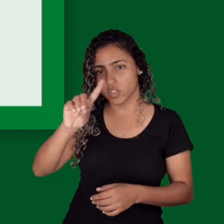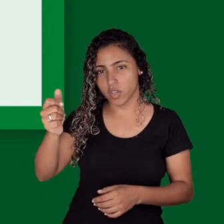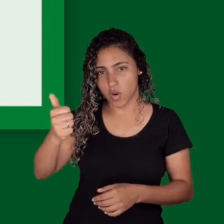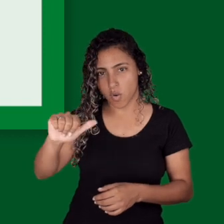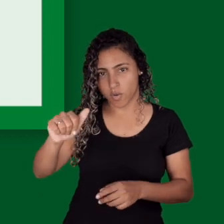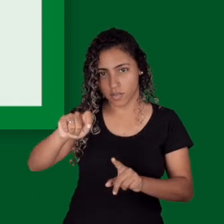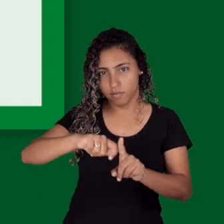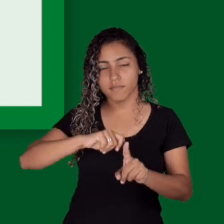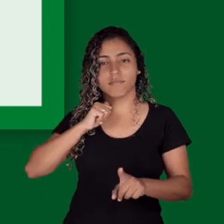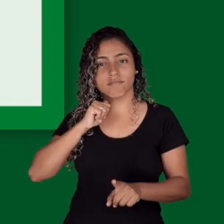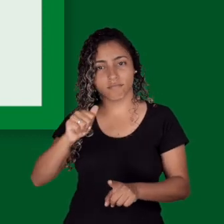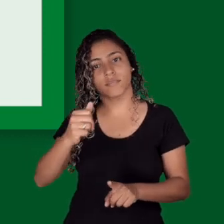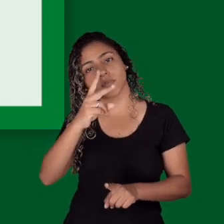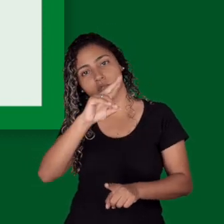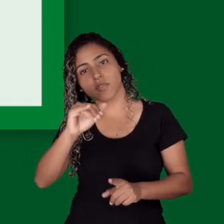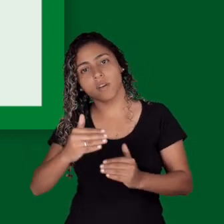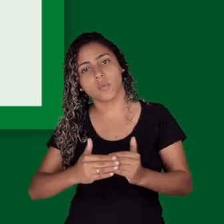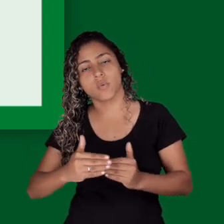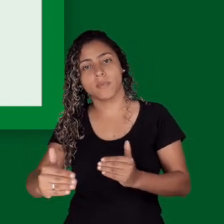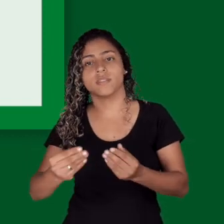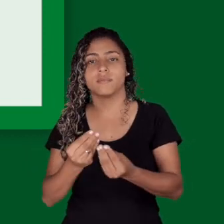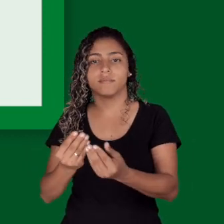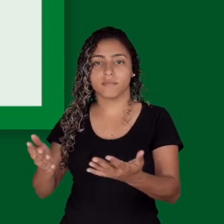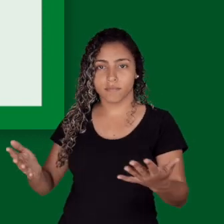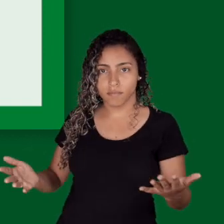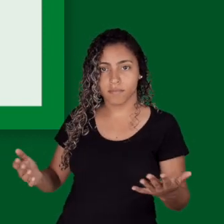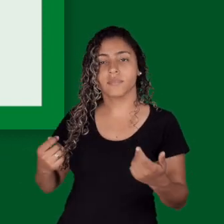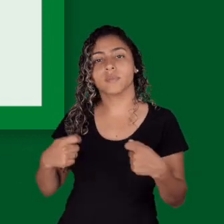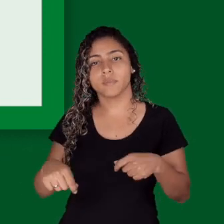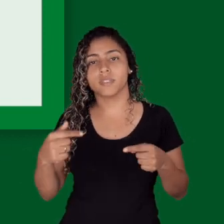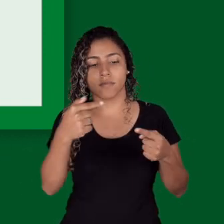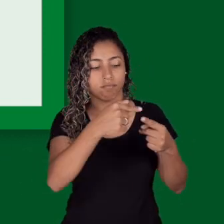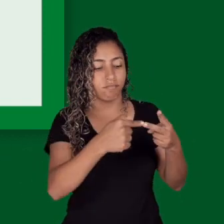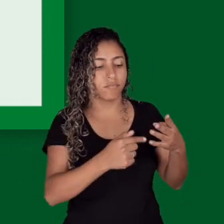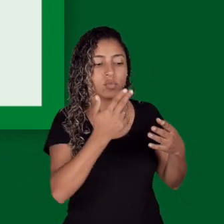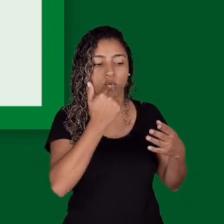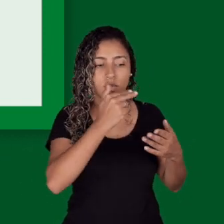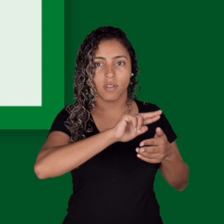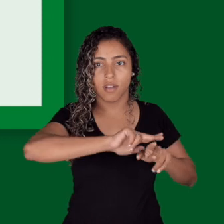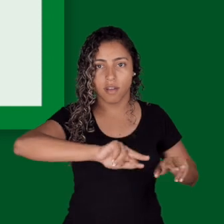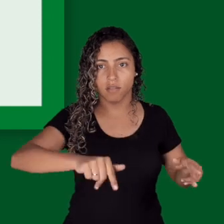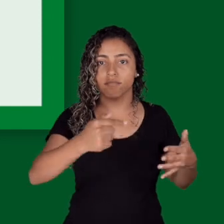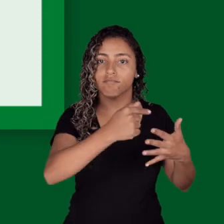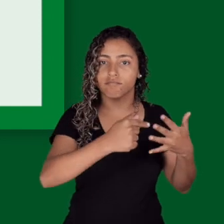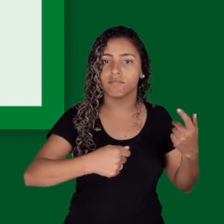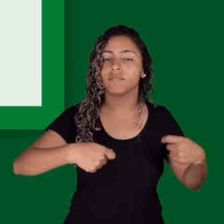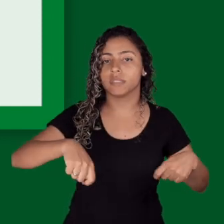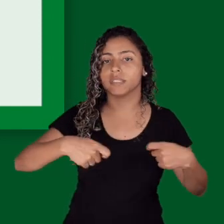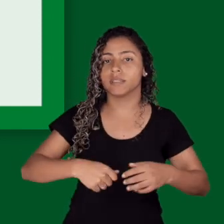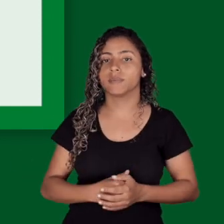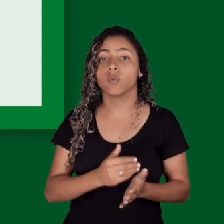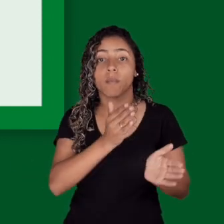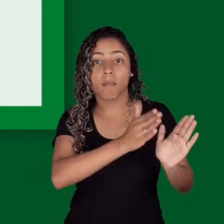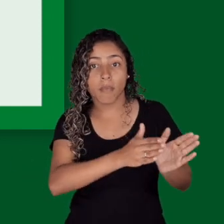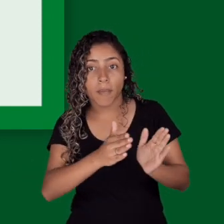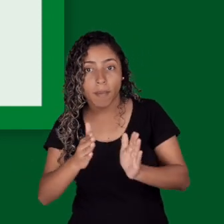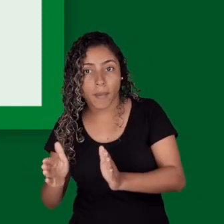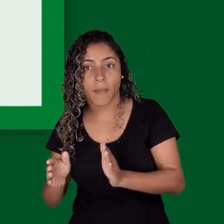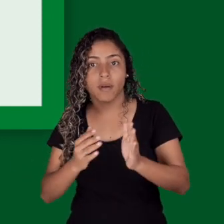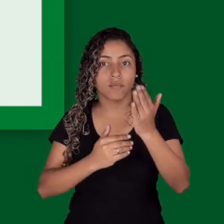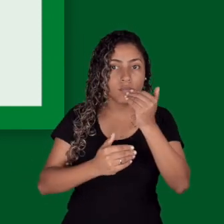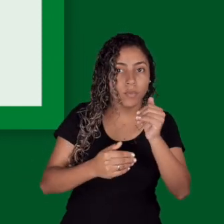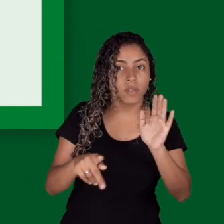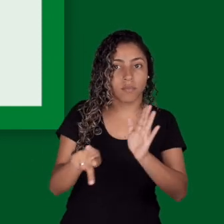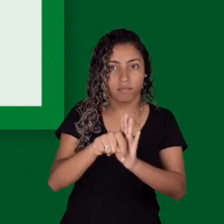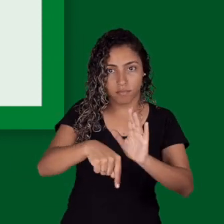11/4, e ele tem que abranger todos esses nutrientes. Os cardápios da alimentação escolar do Distrito Federal, eles são calculados de